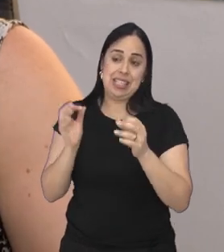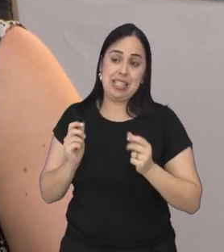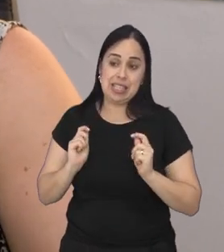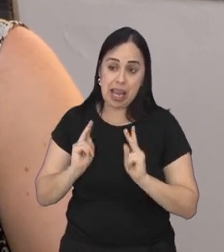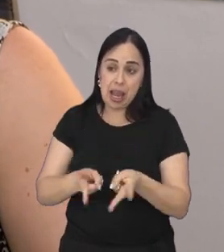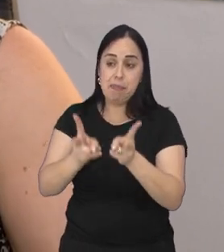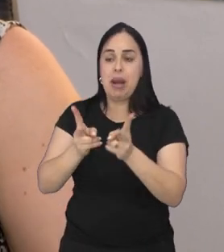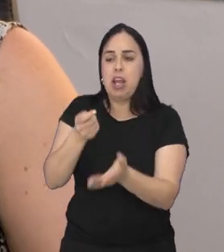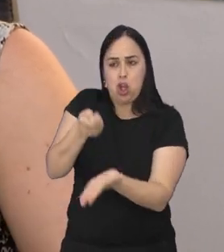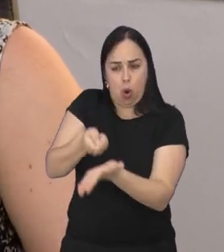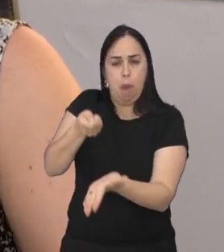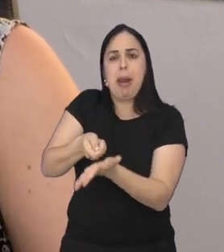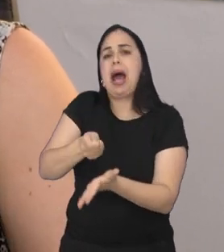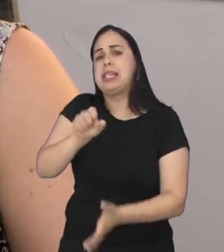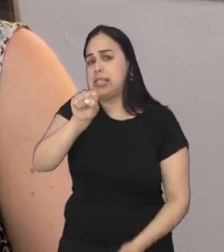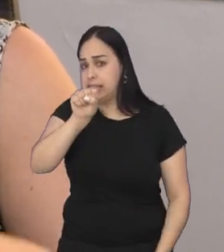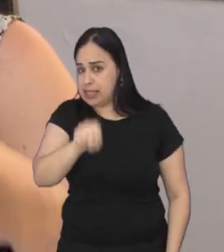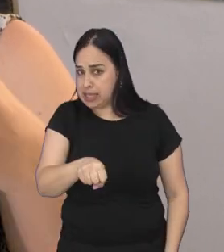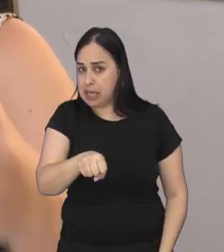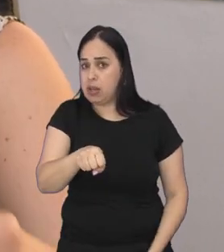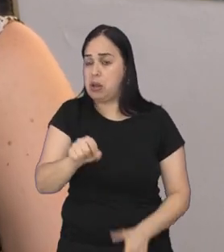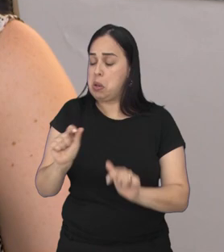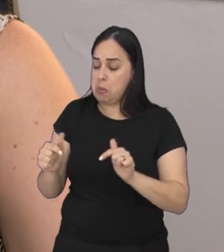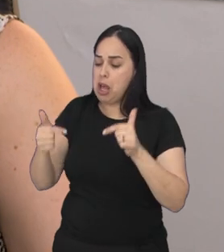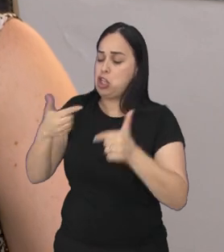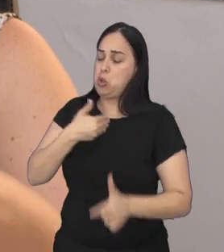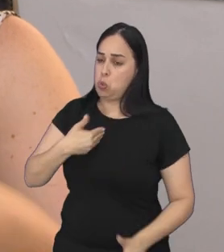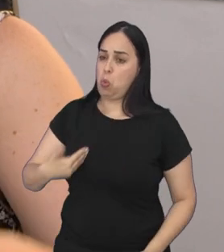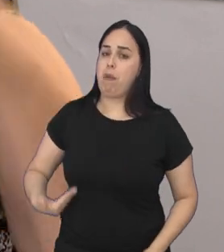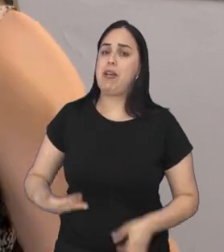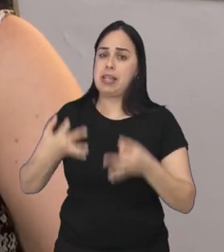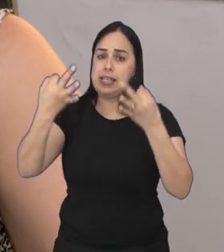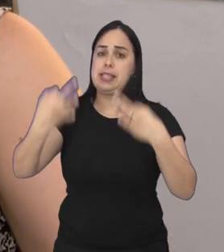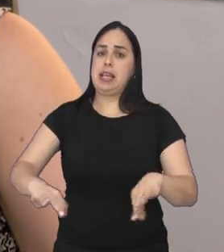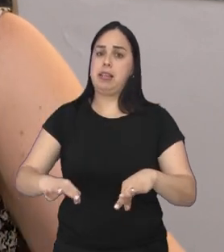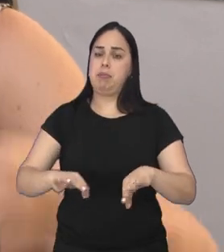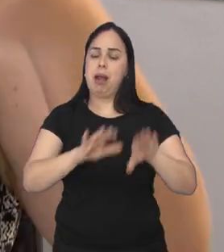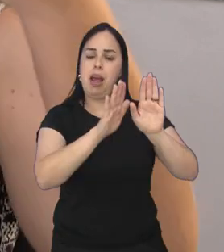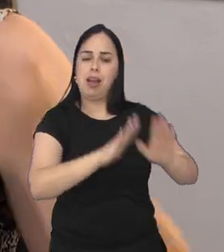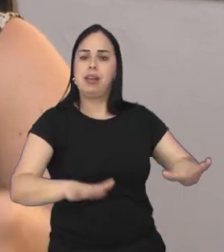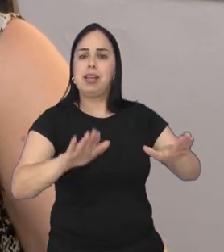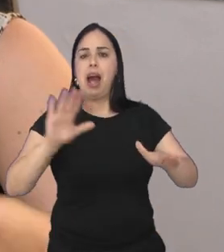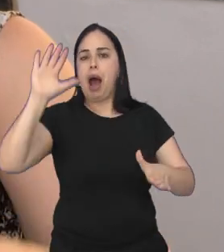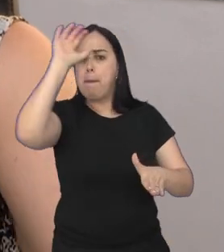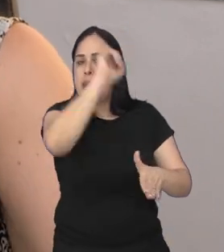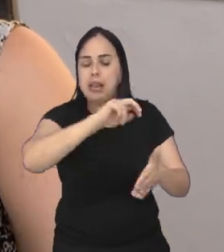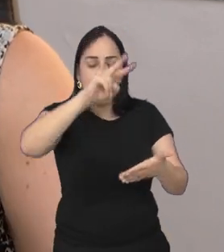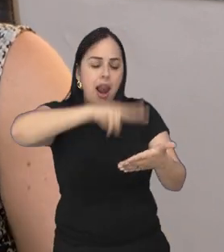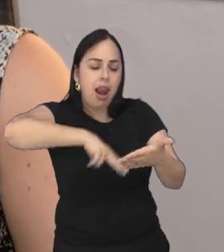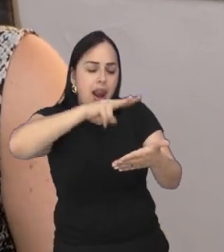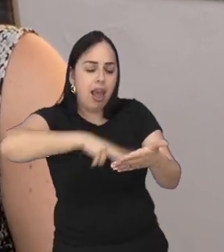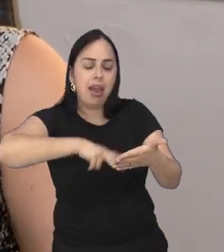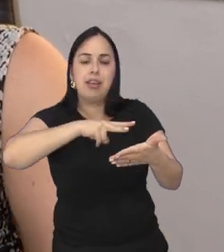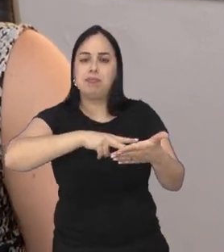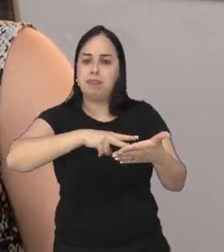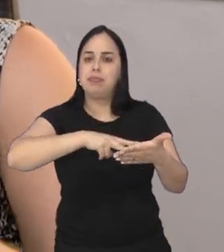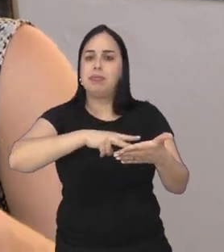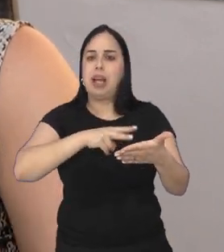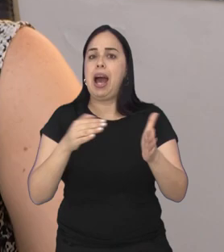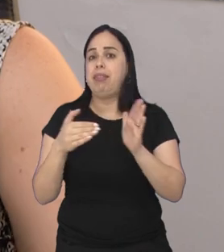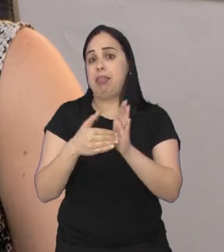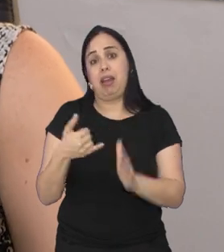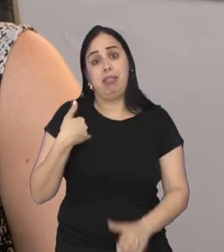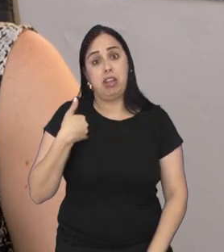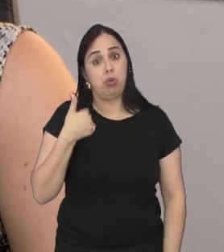estar sempre Atento e cobrar sim da secretaria de educação uma política efetiva para que as nossas crianças saiam alfabetizadas